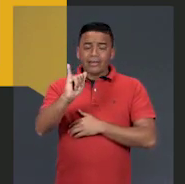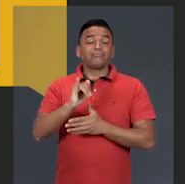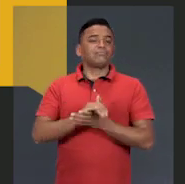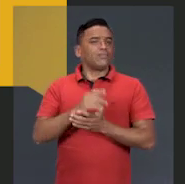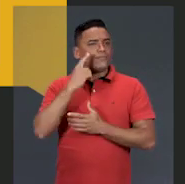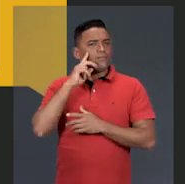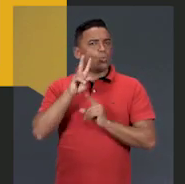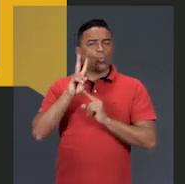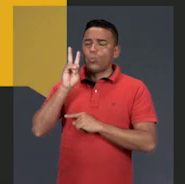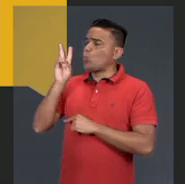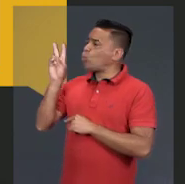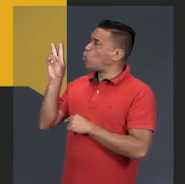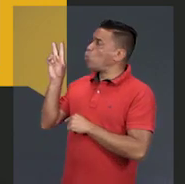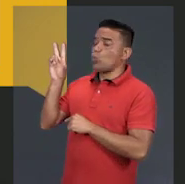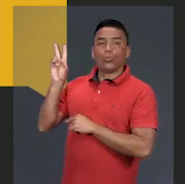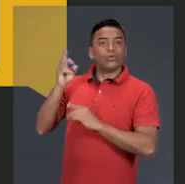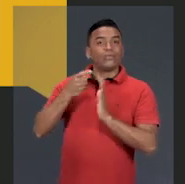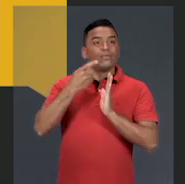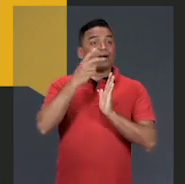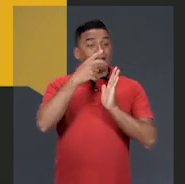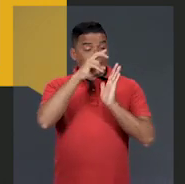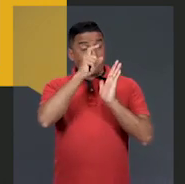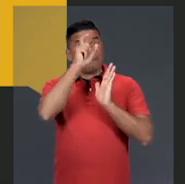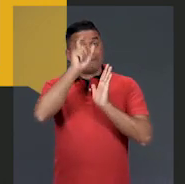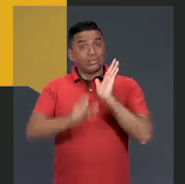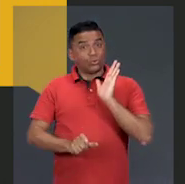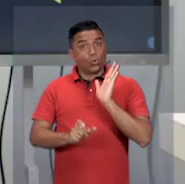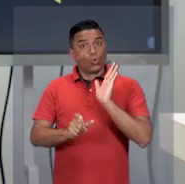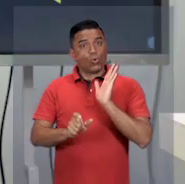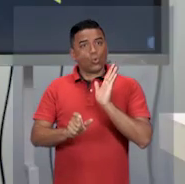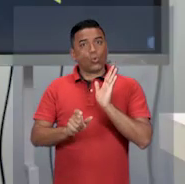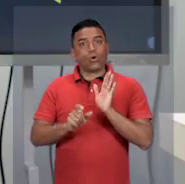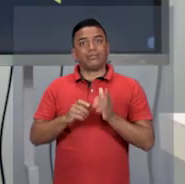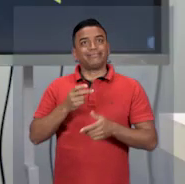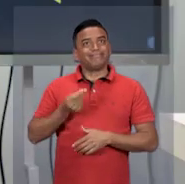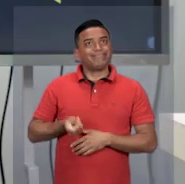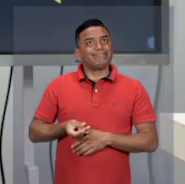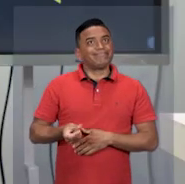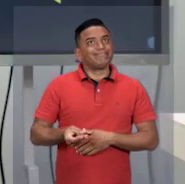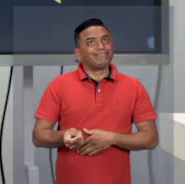time online, aqui diz que as pessoas que passam muito